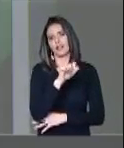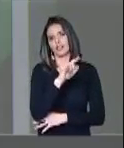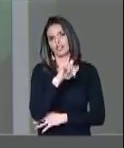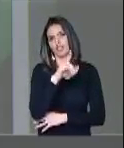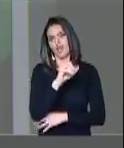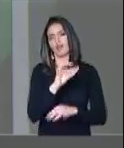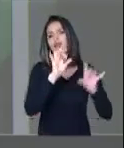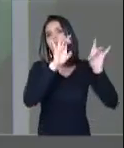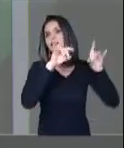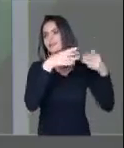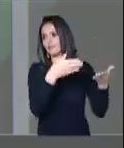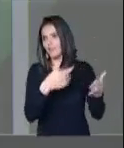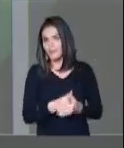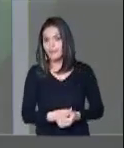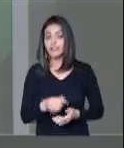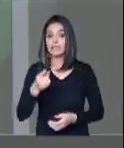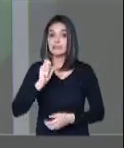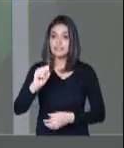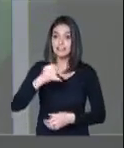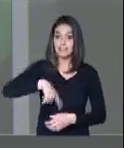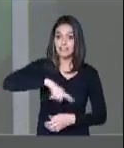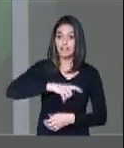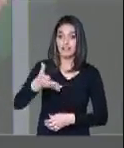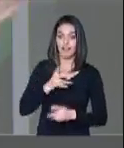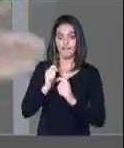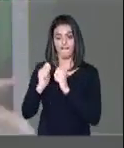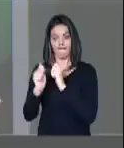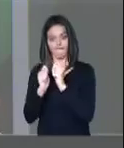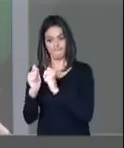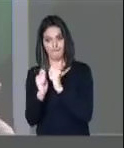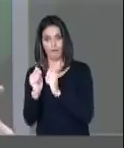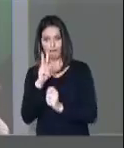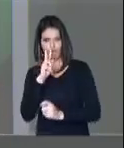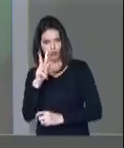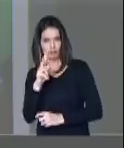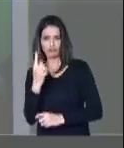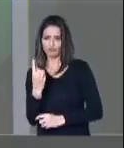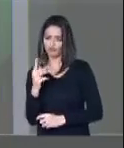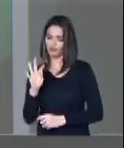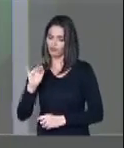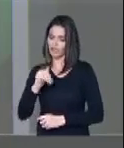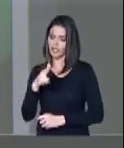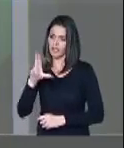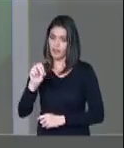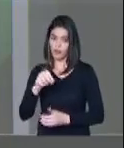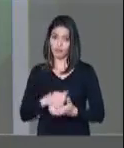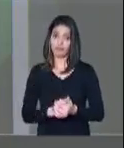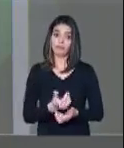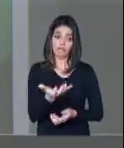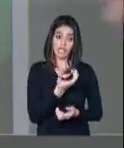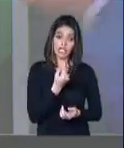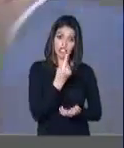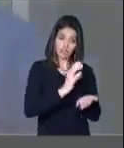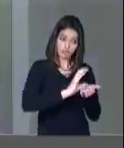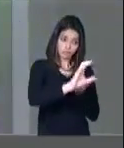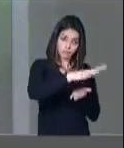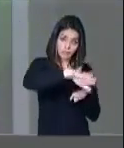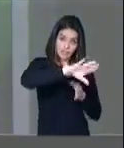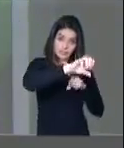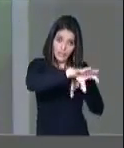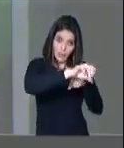quiser ter um impacto fiscal forte, da ordem de R$1 trilhão, se a gente quiser ter dinheiro para